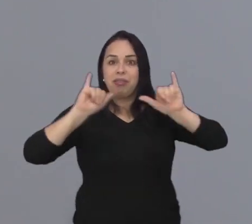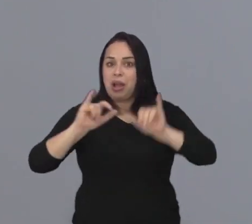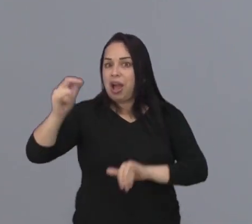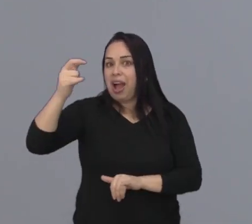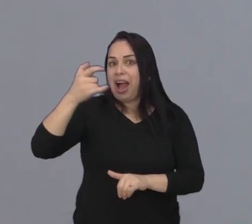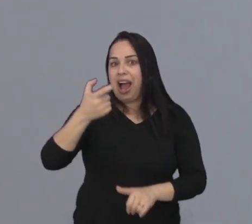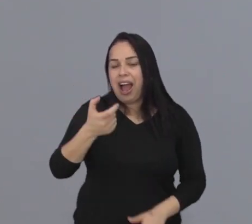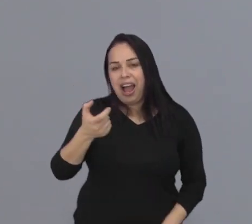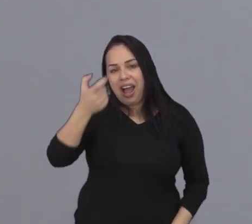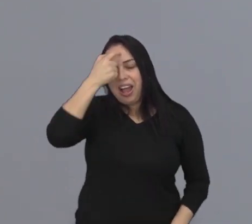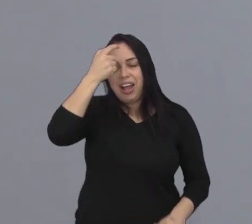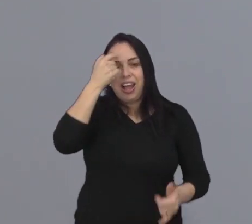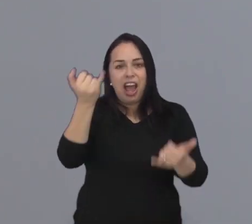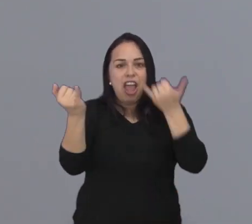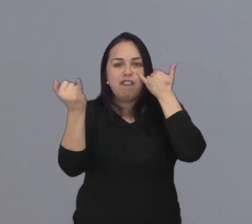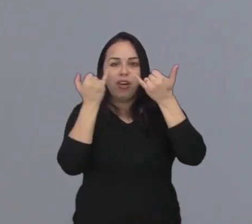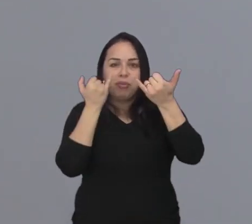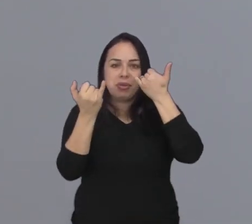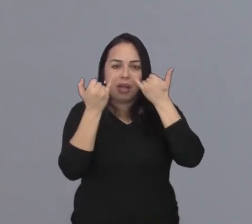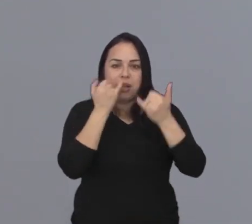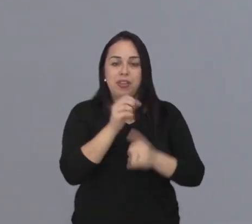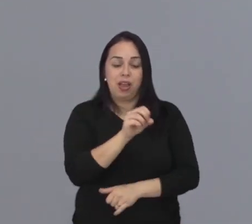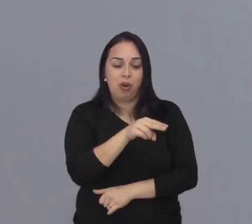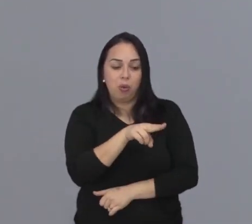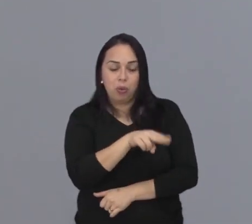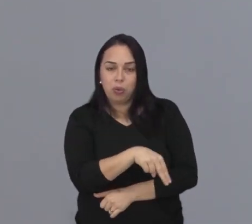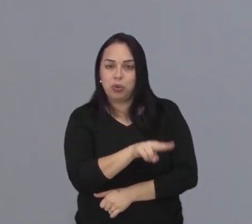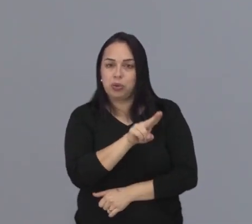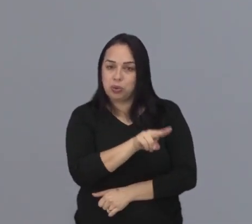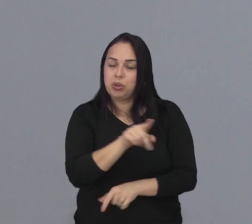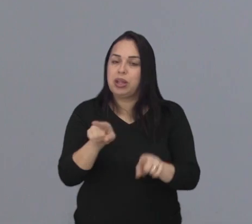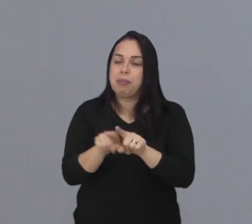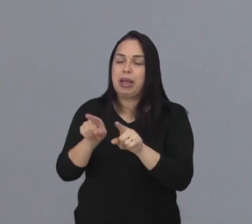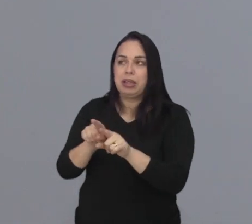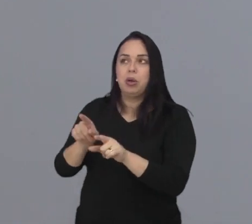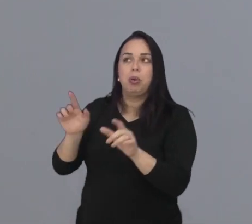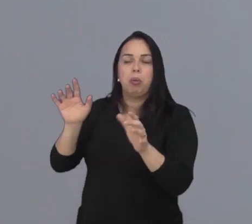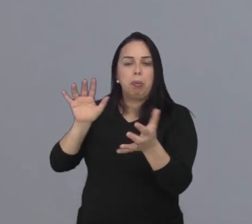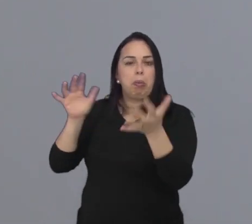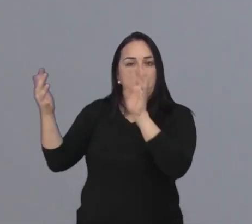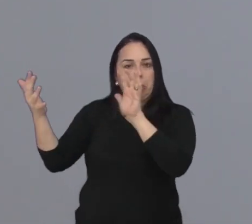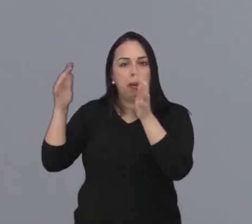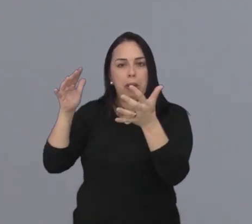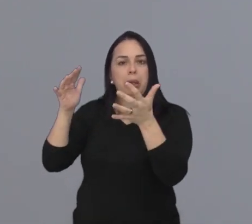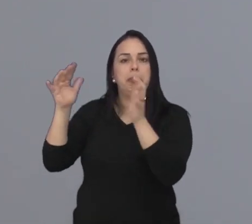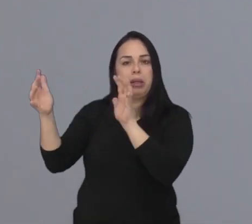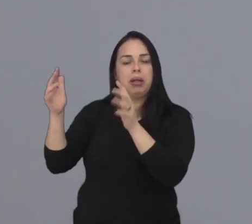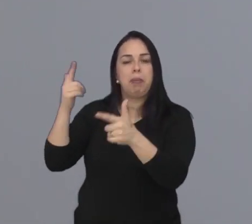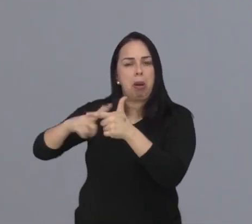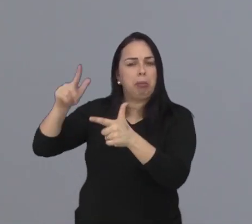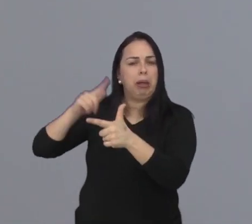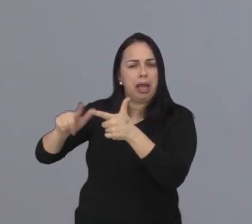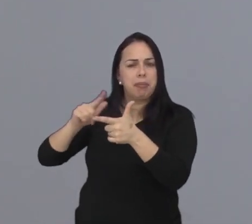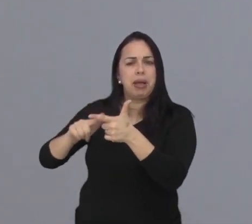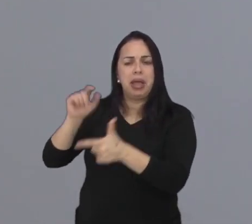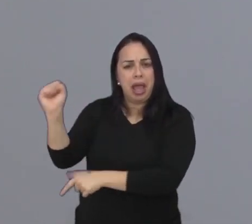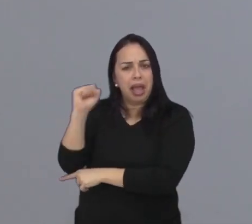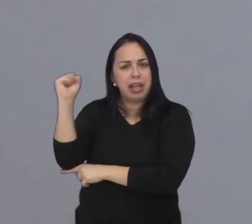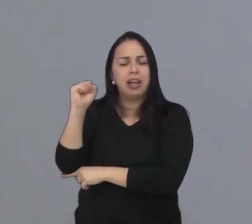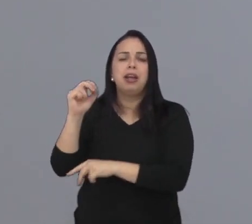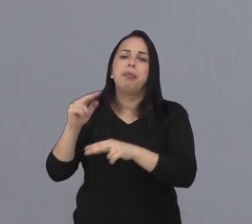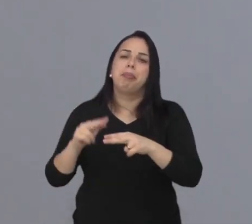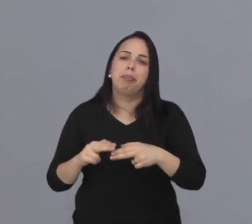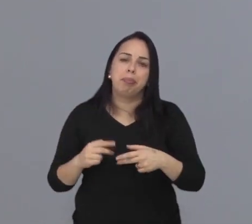seja, ele tem esse papel de alertar, como faz hoje, não só pela ONU, mas a